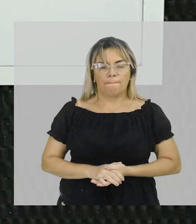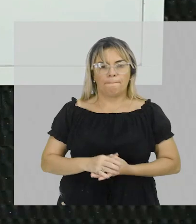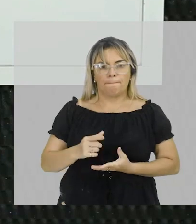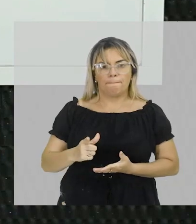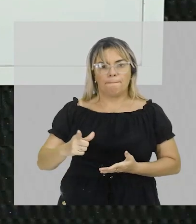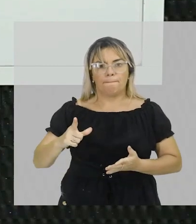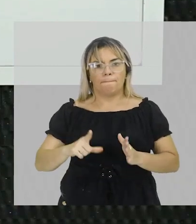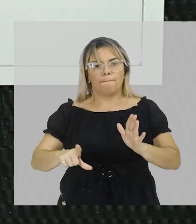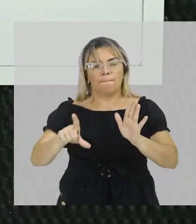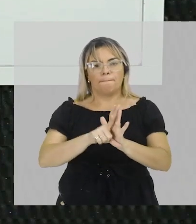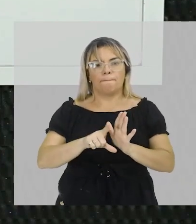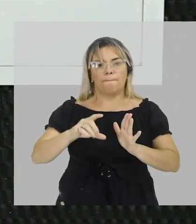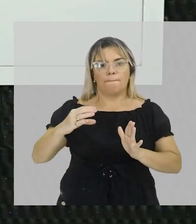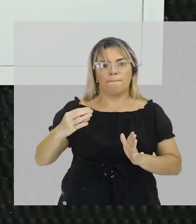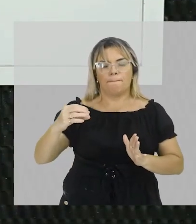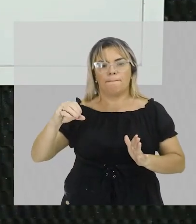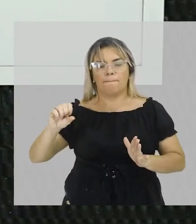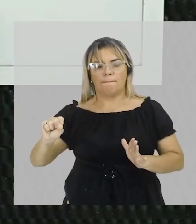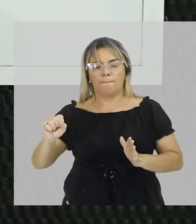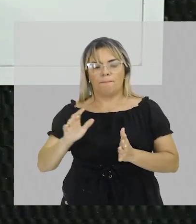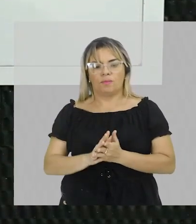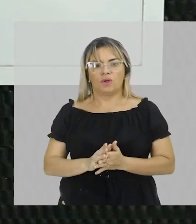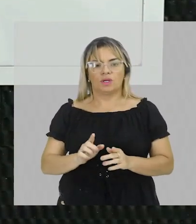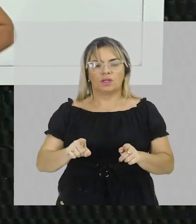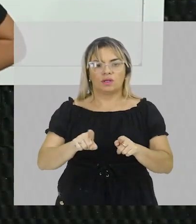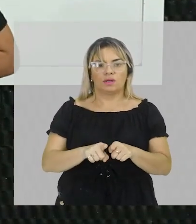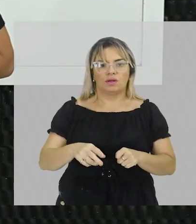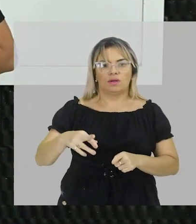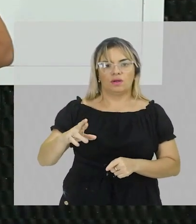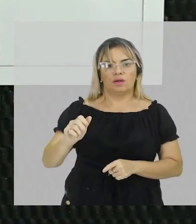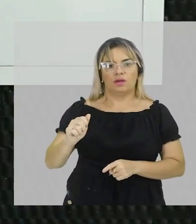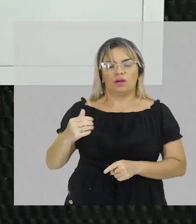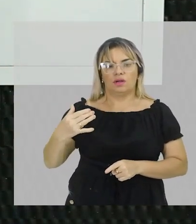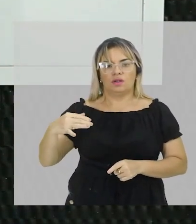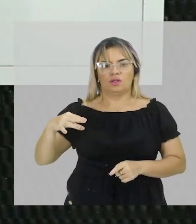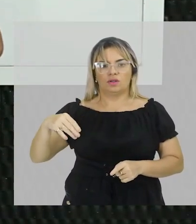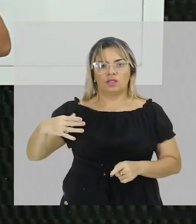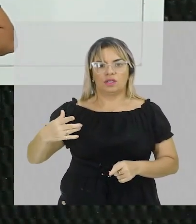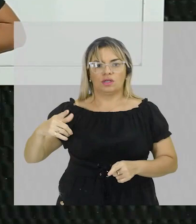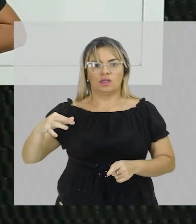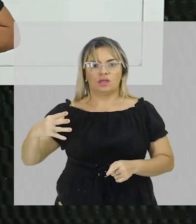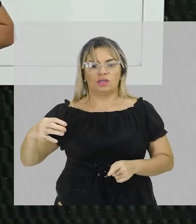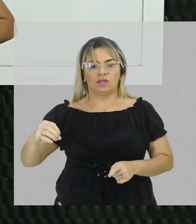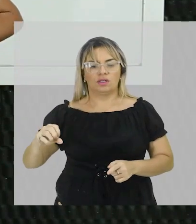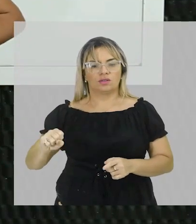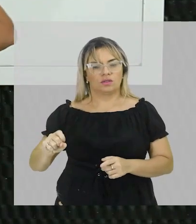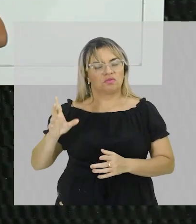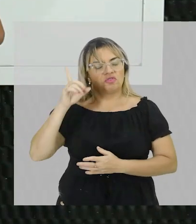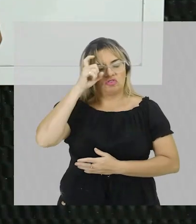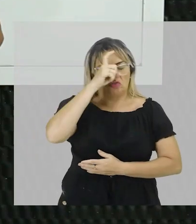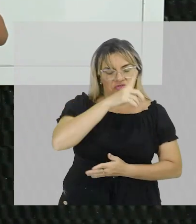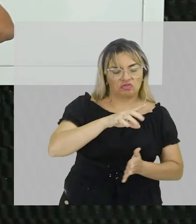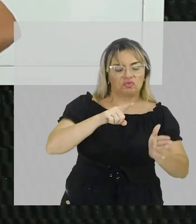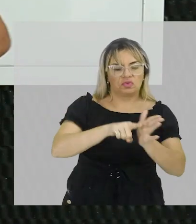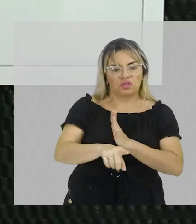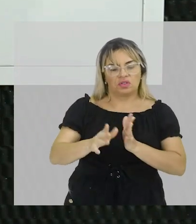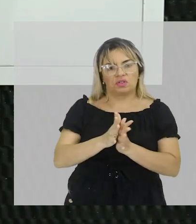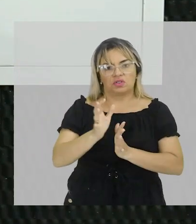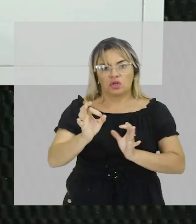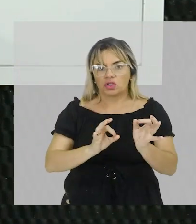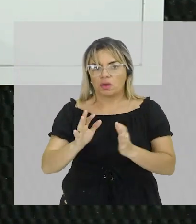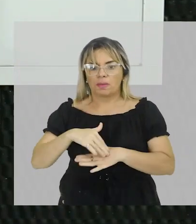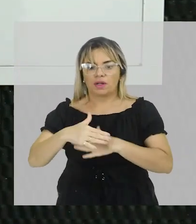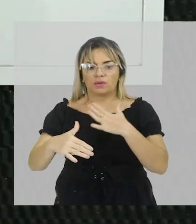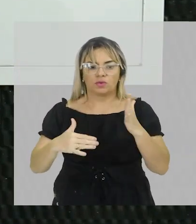lei do cosseno, então uma questão racionalização, uma questãozinha trabalhosa, turma, beleza? Mas vamos lá, a gente tem que se preparar para tudo, né,